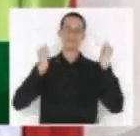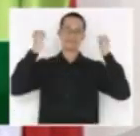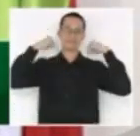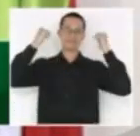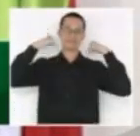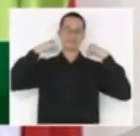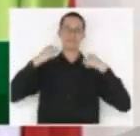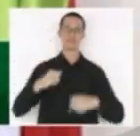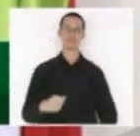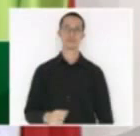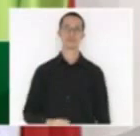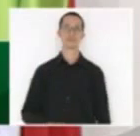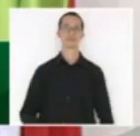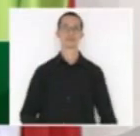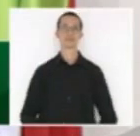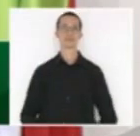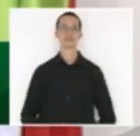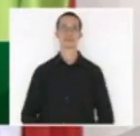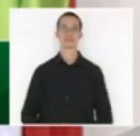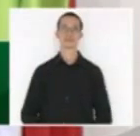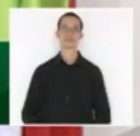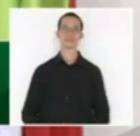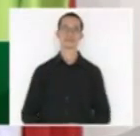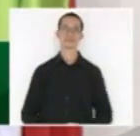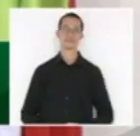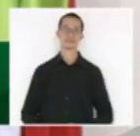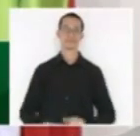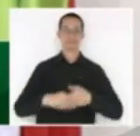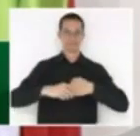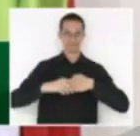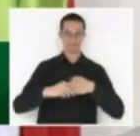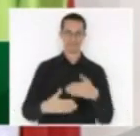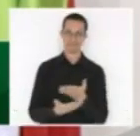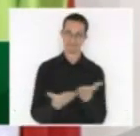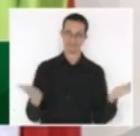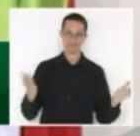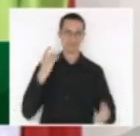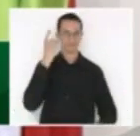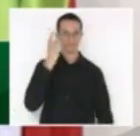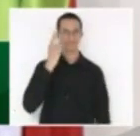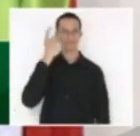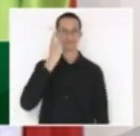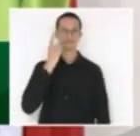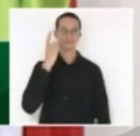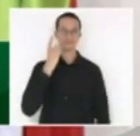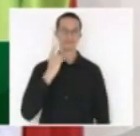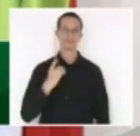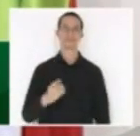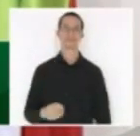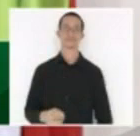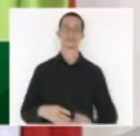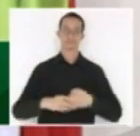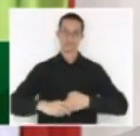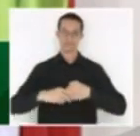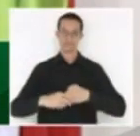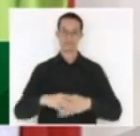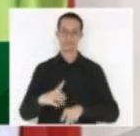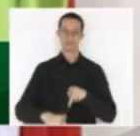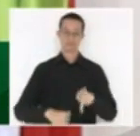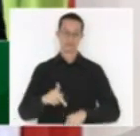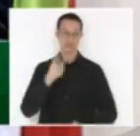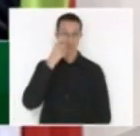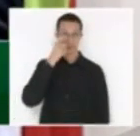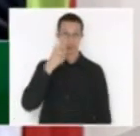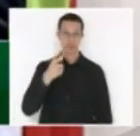grande satisfação. Cumprimentar a todos os senhores deputados, também saudar a população que nos acompanha via TV Al, Rádio